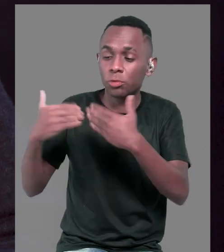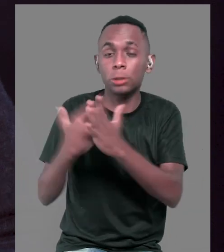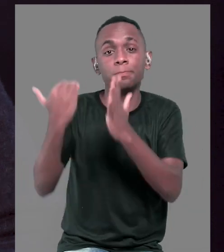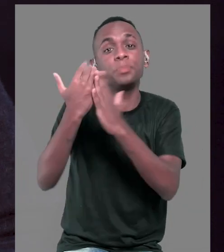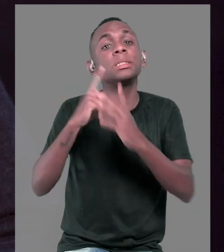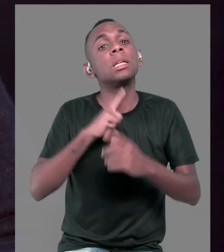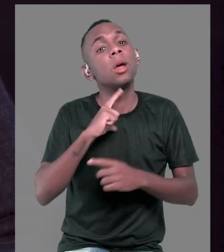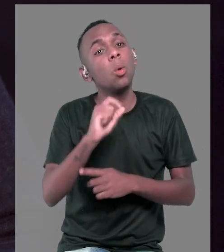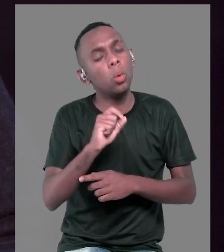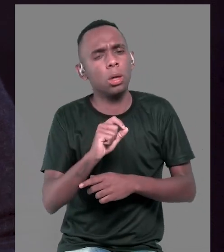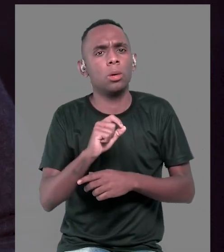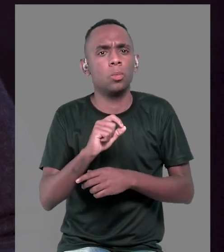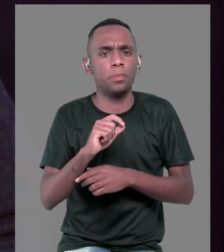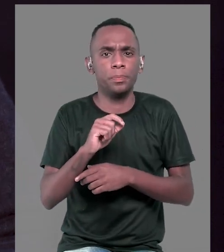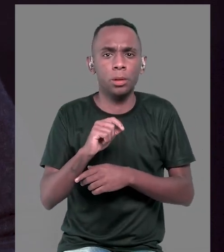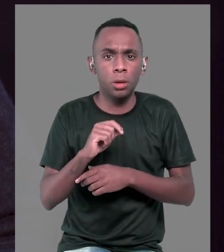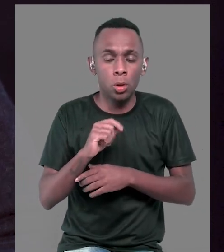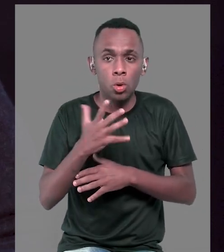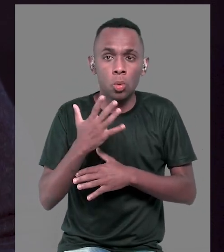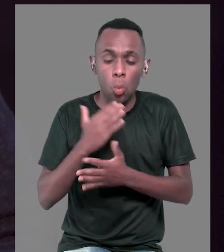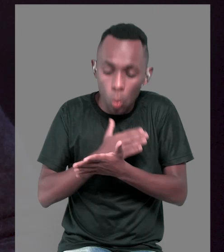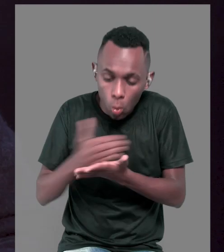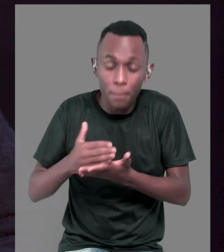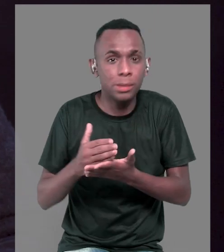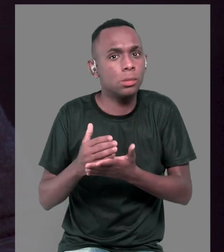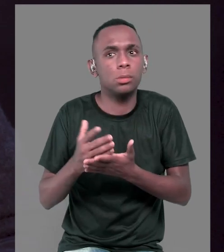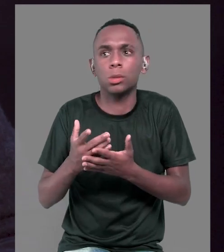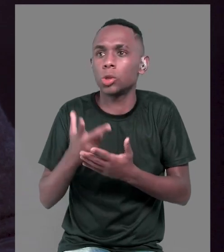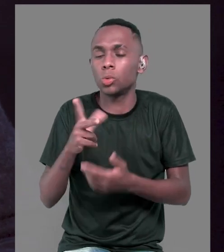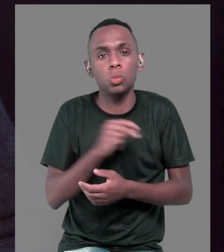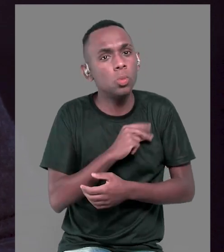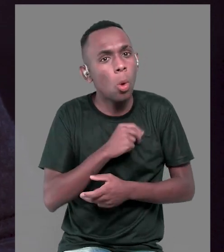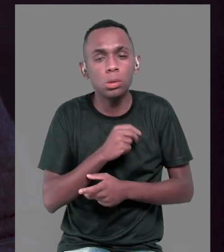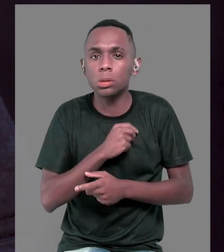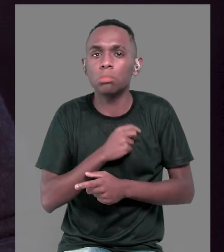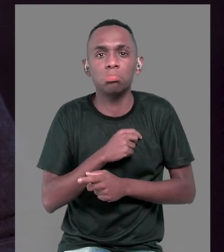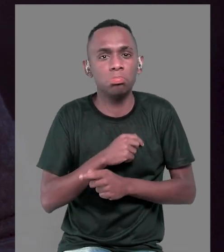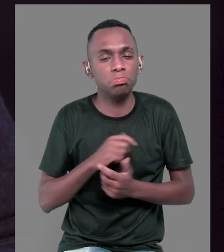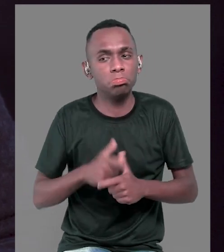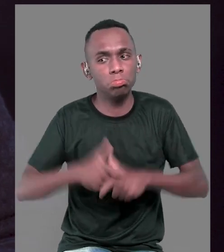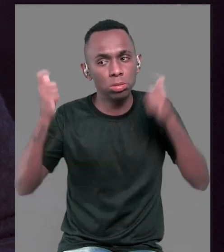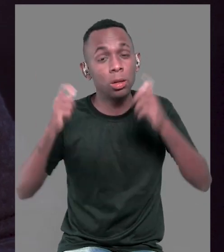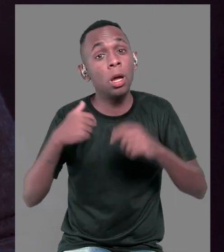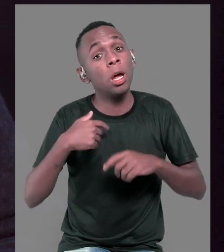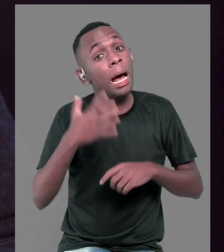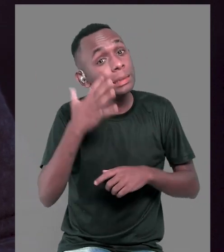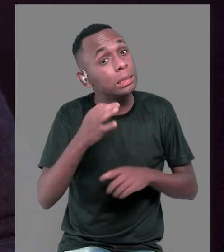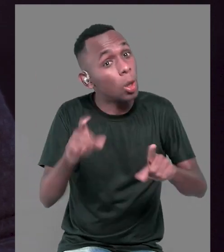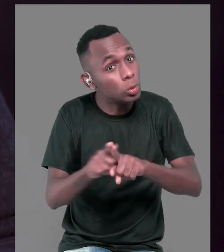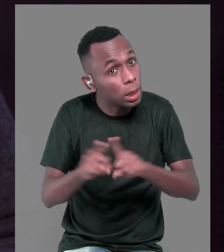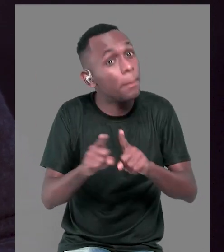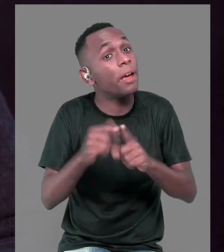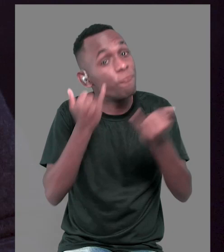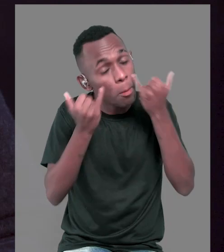de iniciativa incomensurável. E eu chamo a atenção para mais um dado. Quando